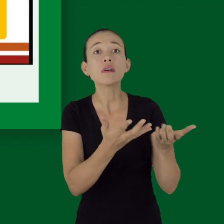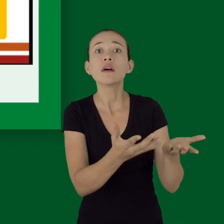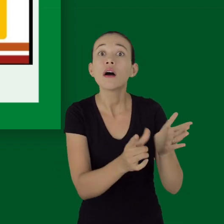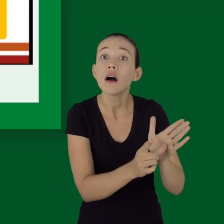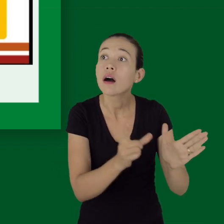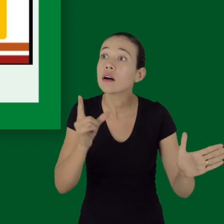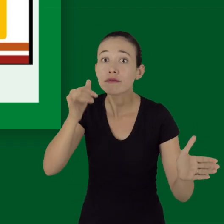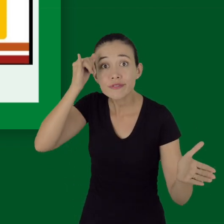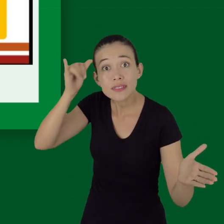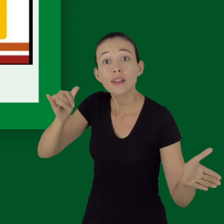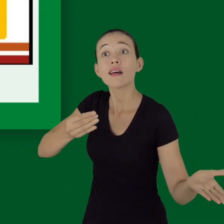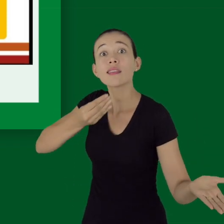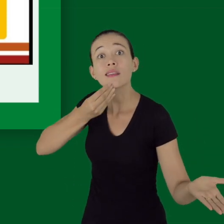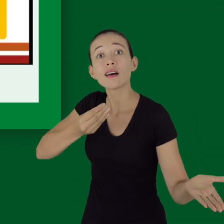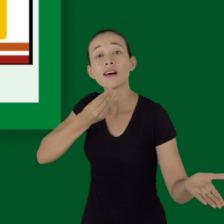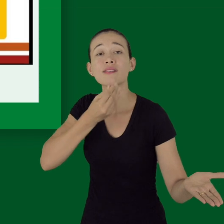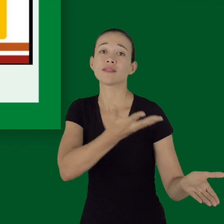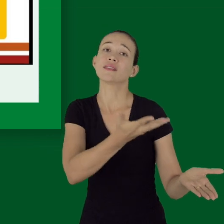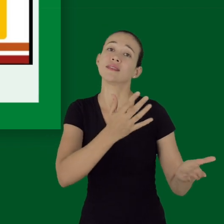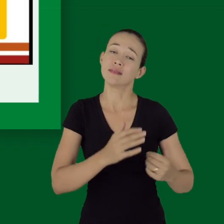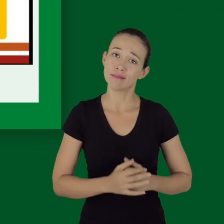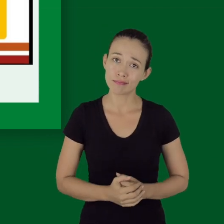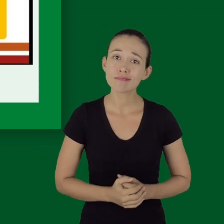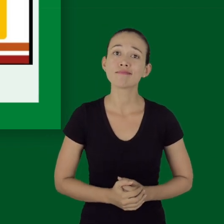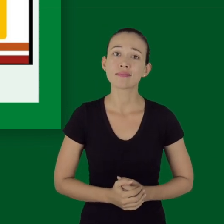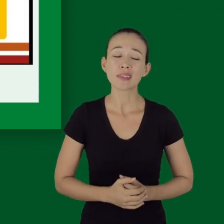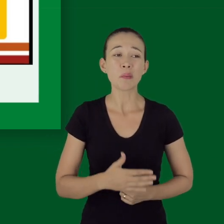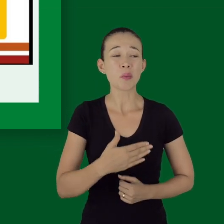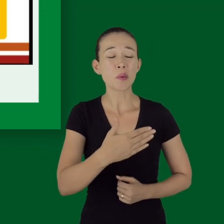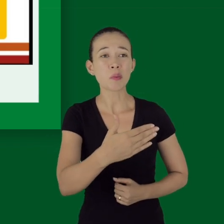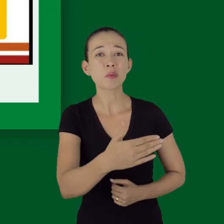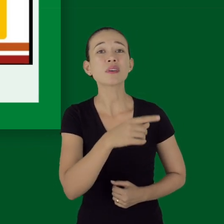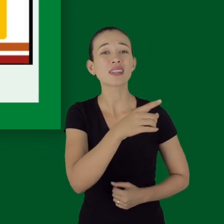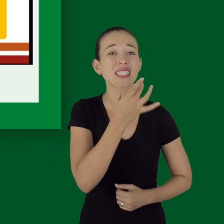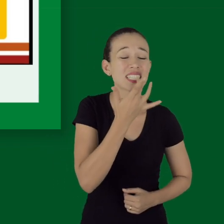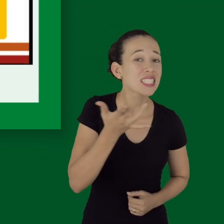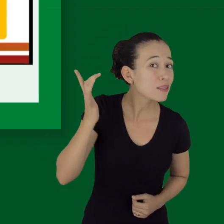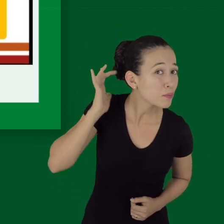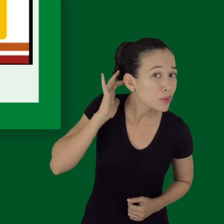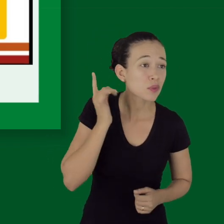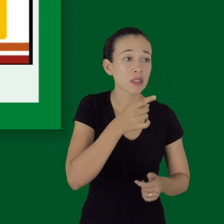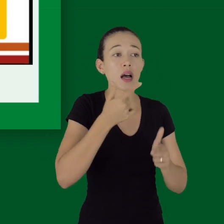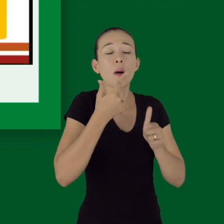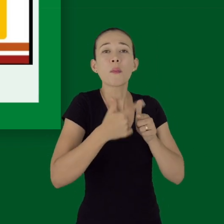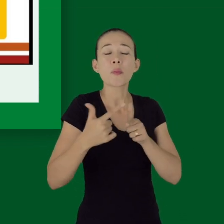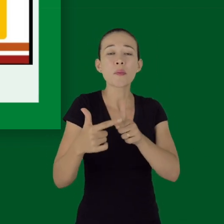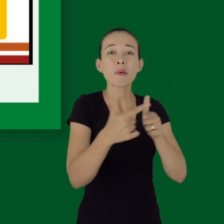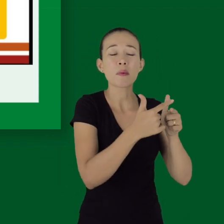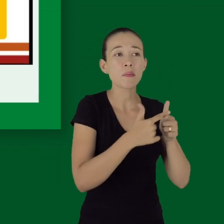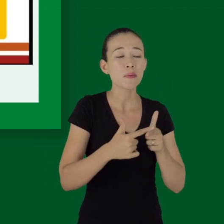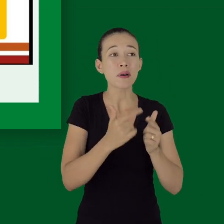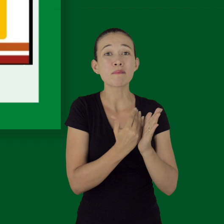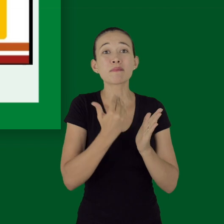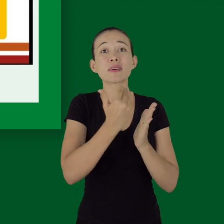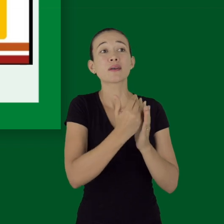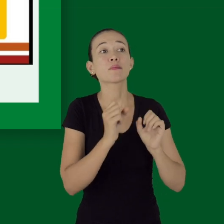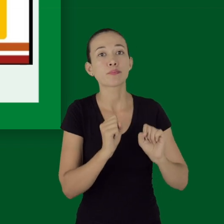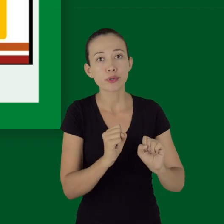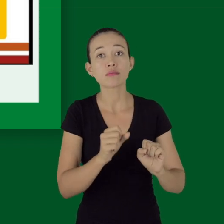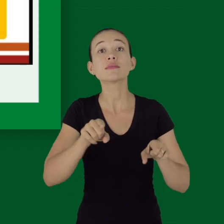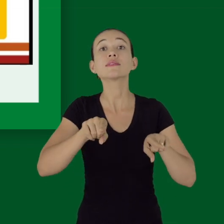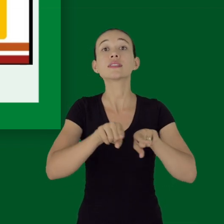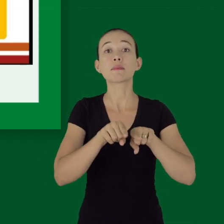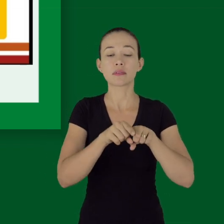secundária que ela pode ser evitada, e no caso aí, o grande risco, ele tem um comprometimento medular importante que comprometa aí toda